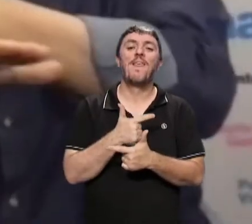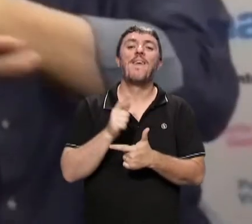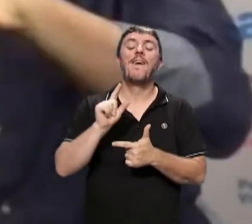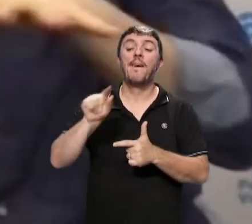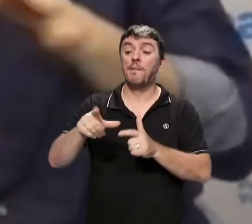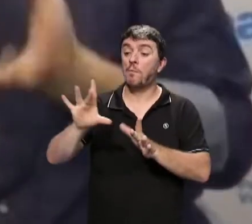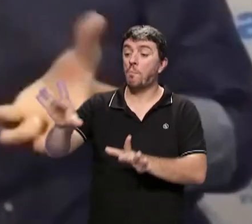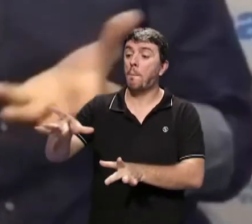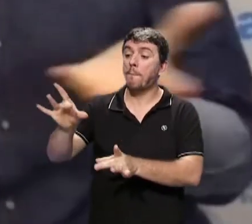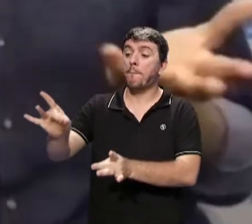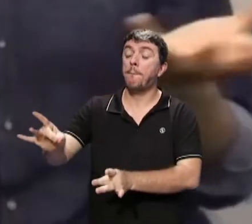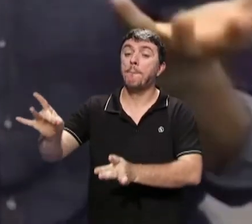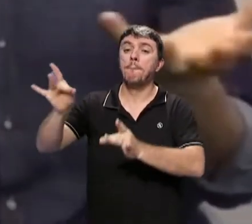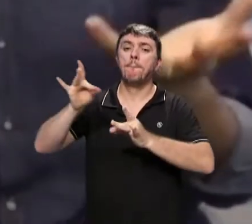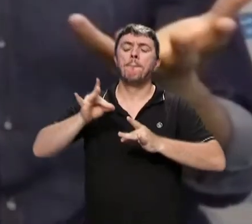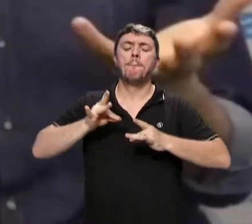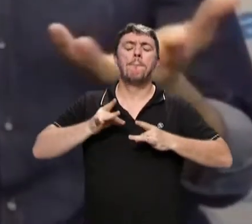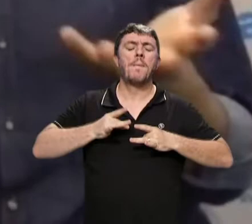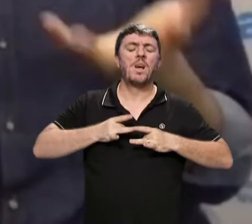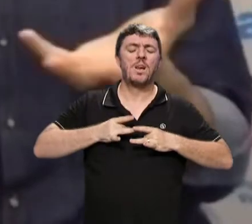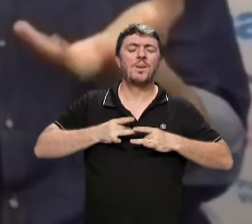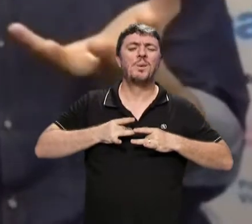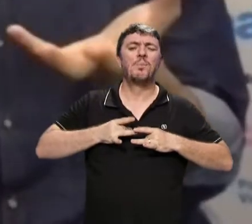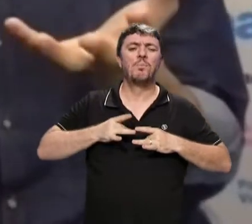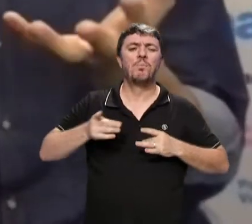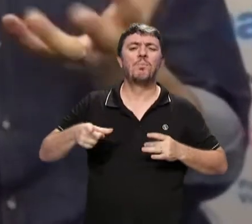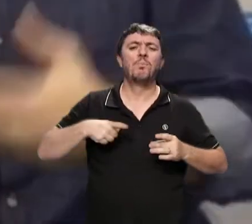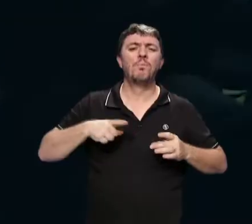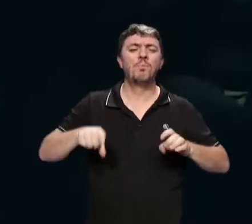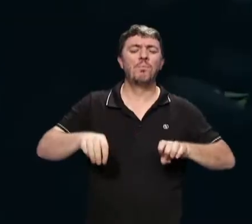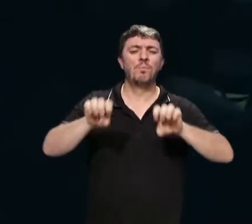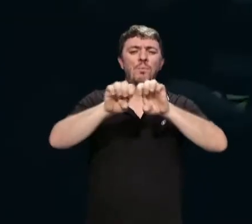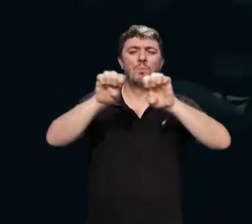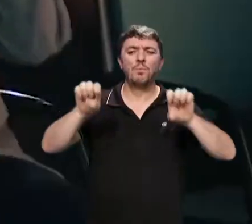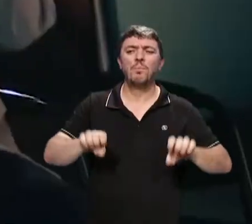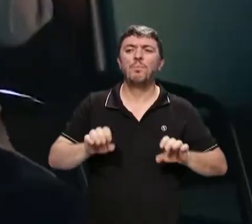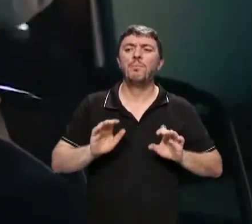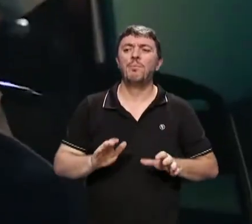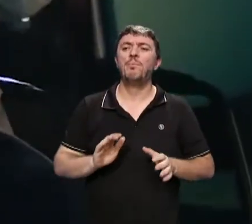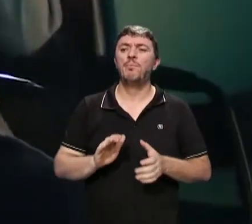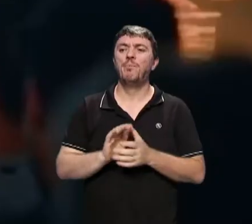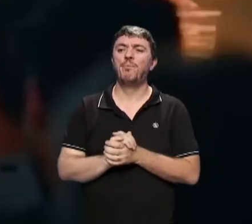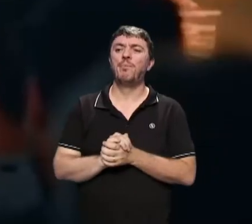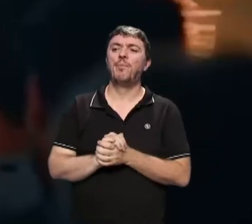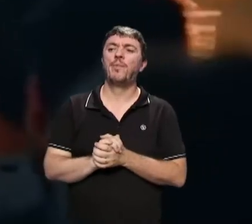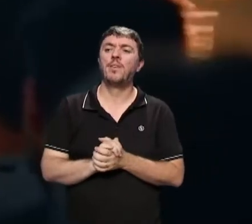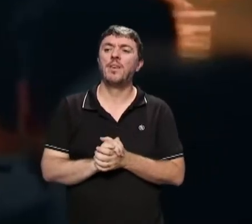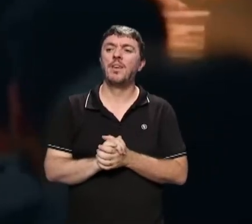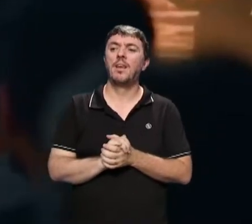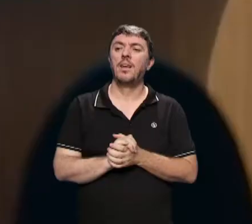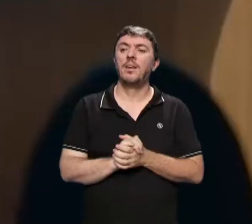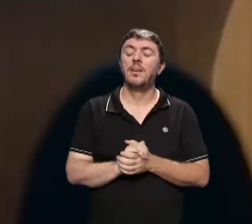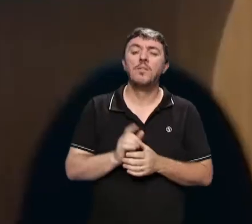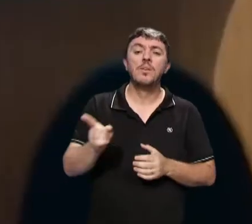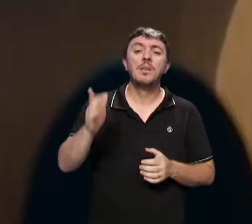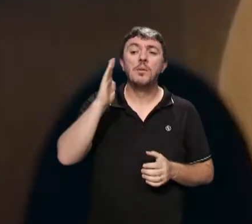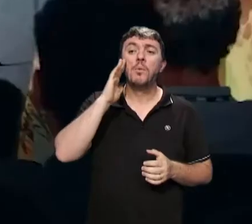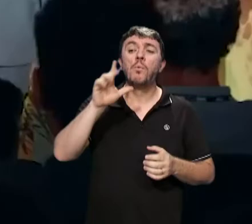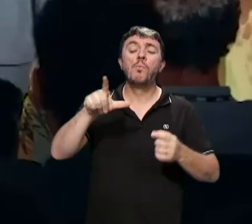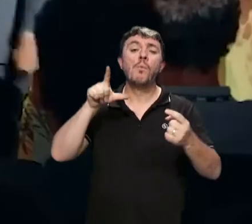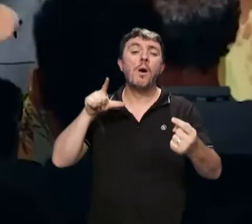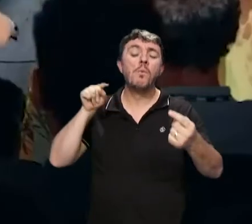e de uma história que deu uma estrutura pra gente. E o drama faz isso. Você sabe qual a sua meta na vida?